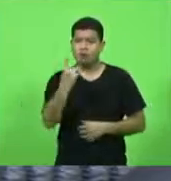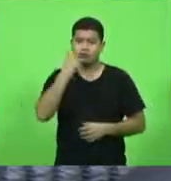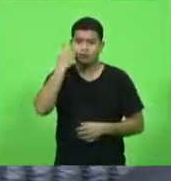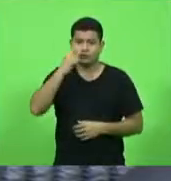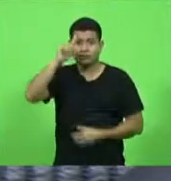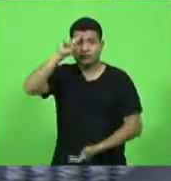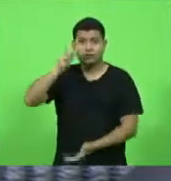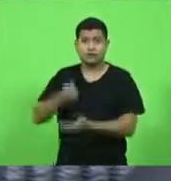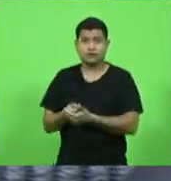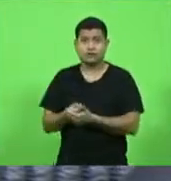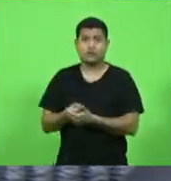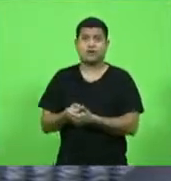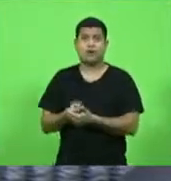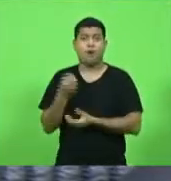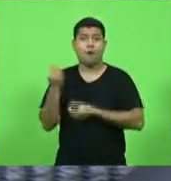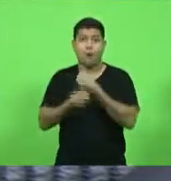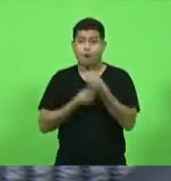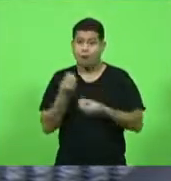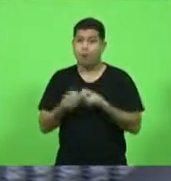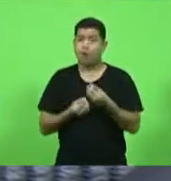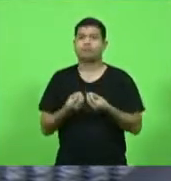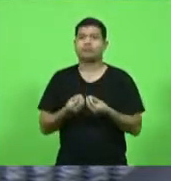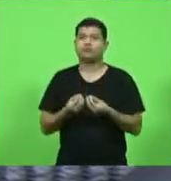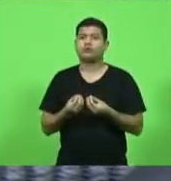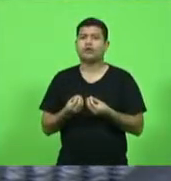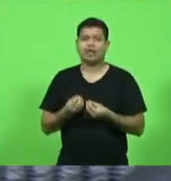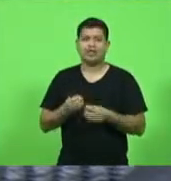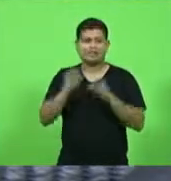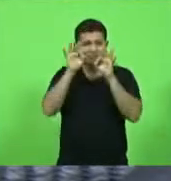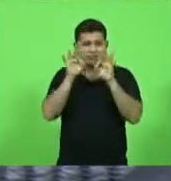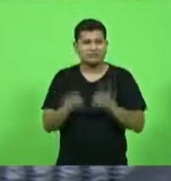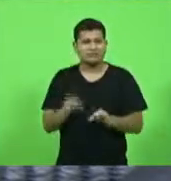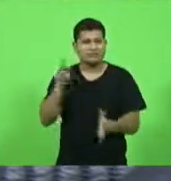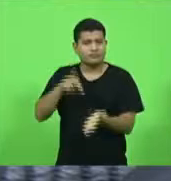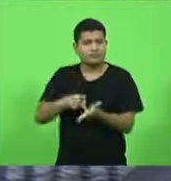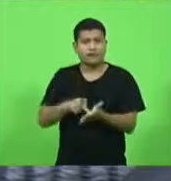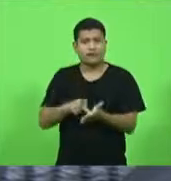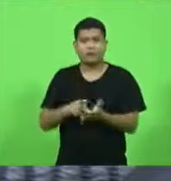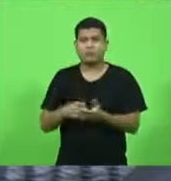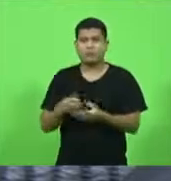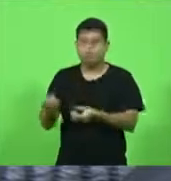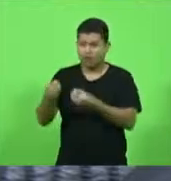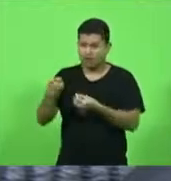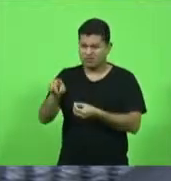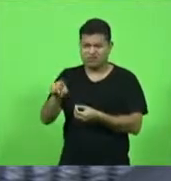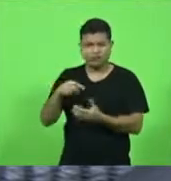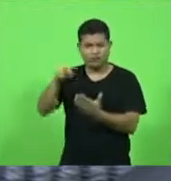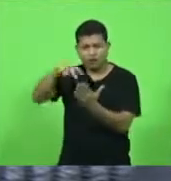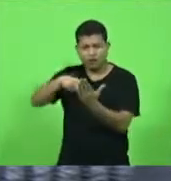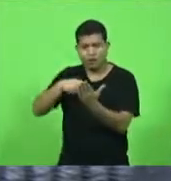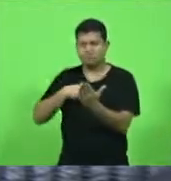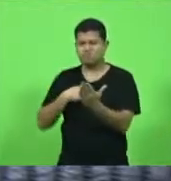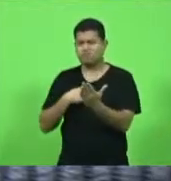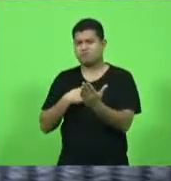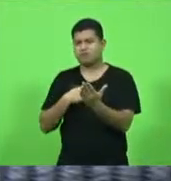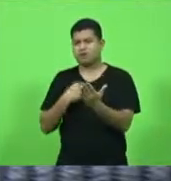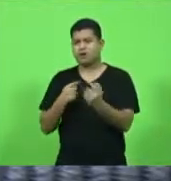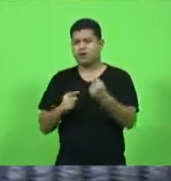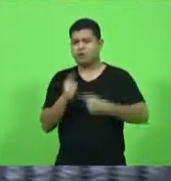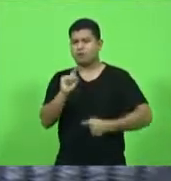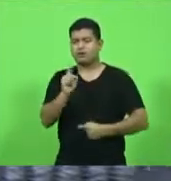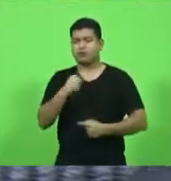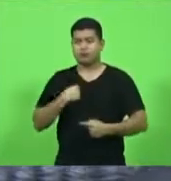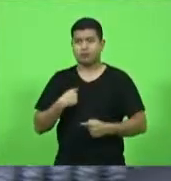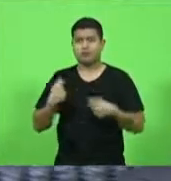como que vai ser aquele projeto. É exatamente isso. Pega o projeto, não gostou, vota não, passa para frente. Todos temos que